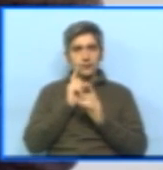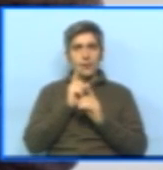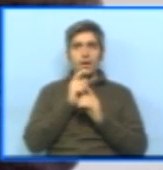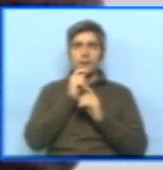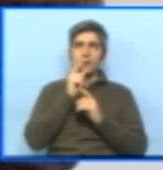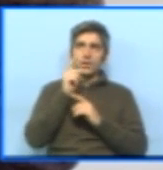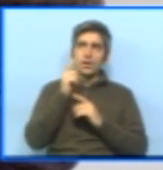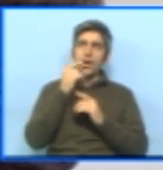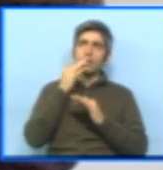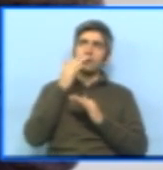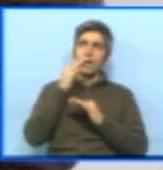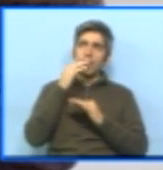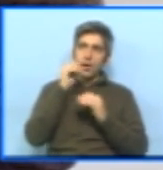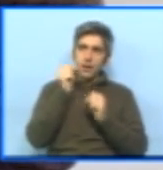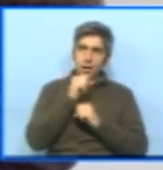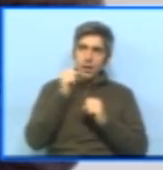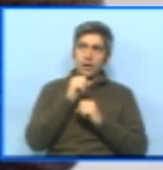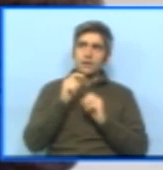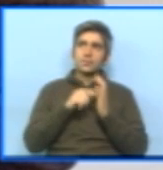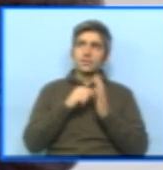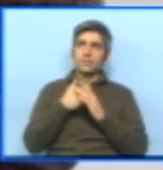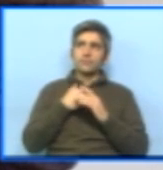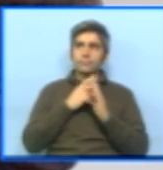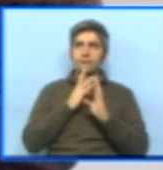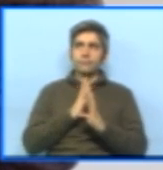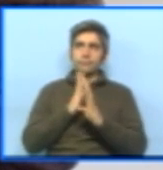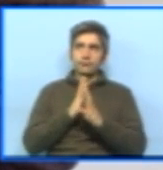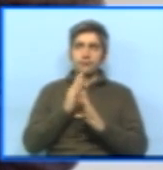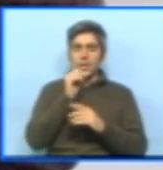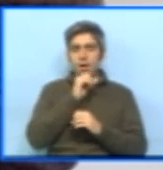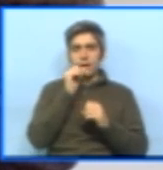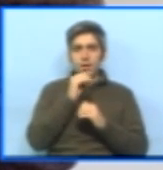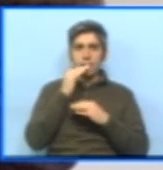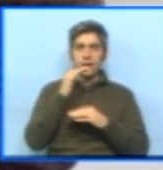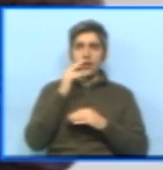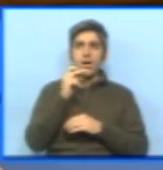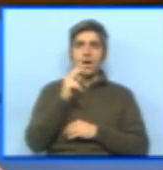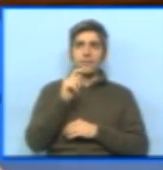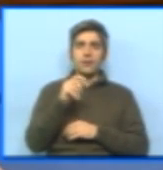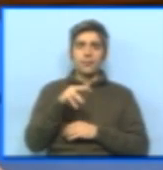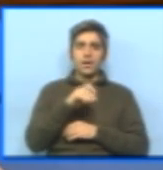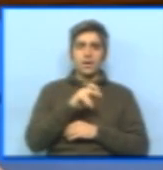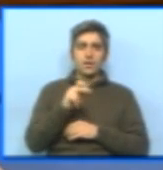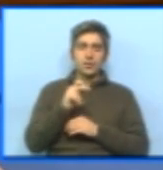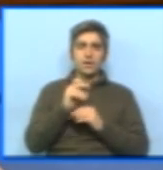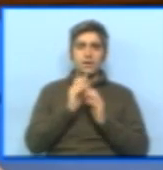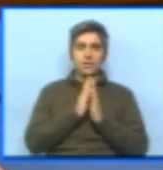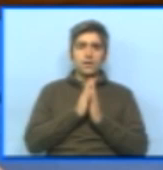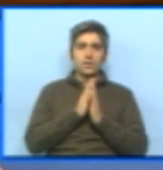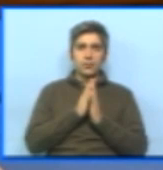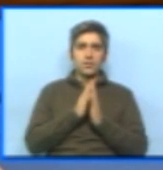Ave-Marias, do cantar das Ave-Marias, porque sempre que estamos a caminhar, estamos a cantar as Ave-Marias, e no meu caso